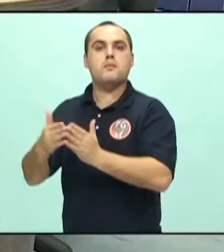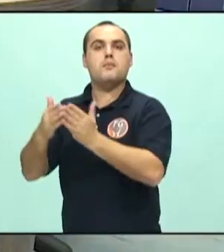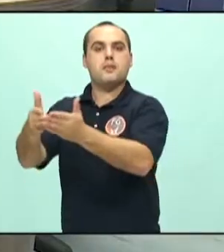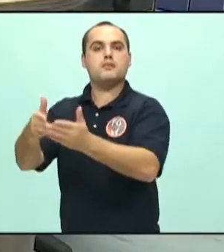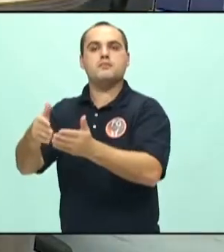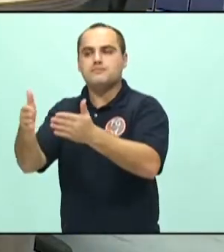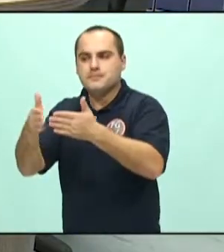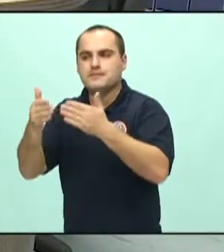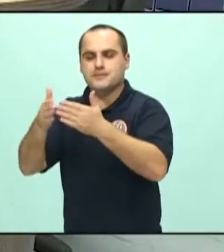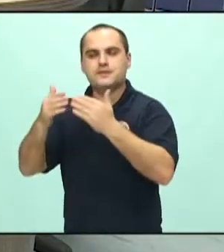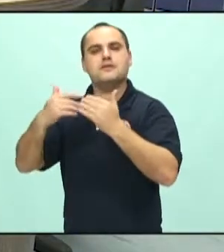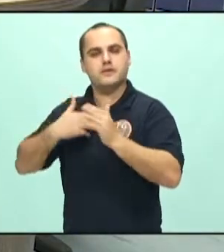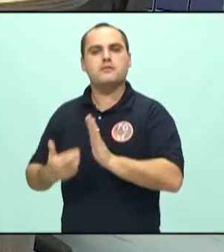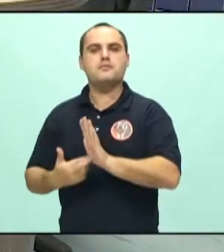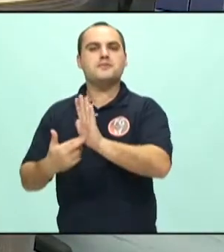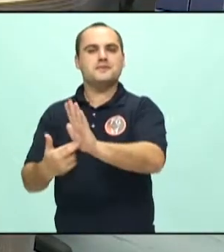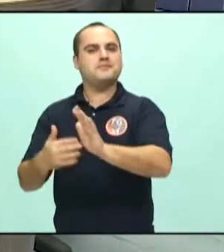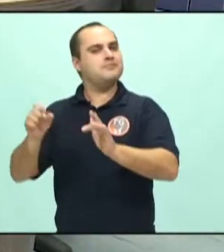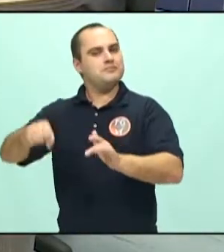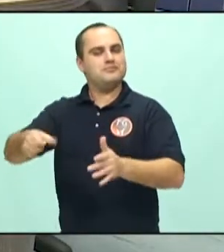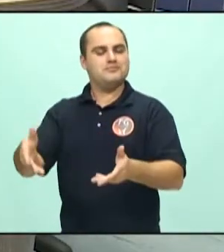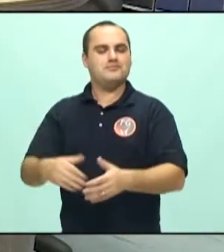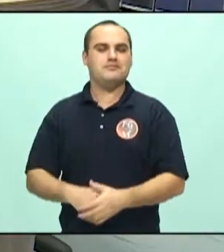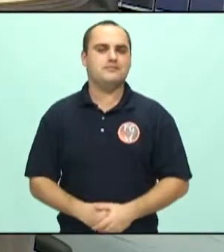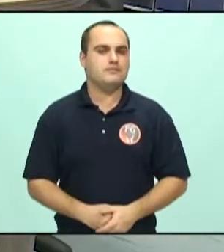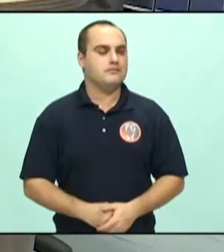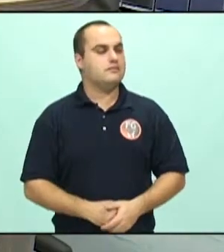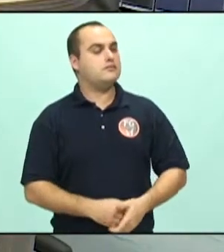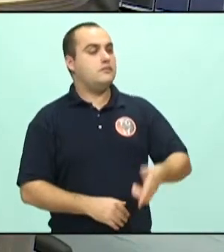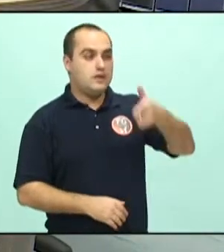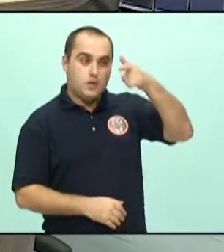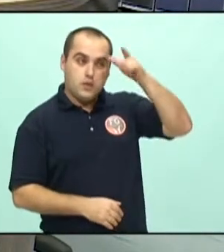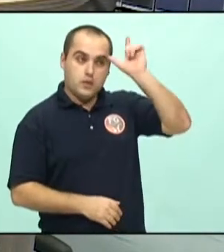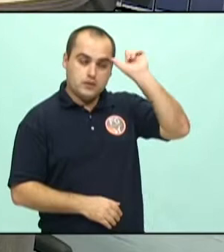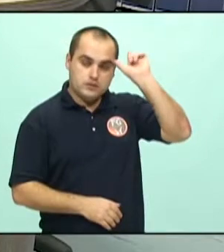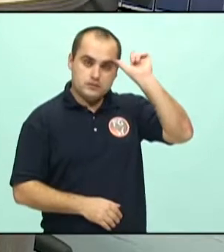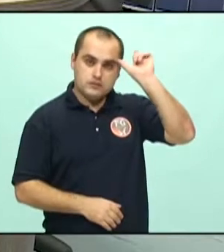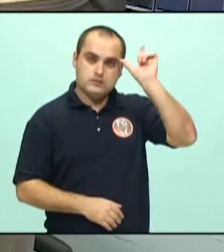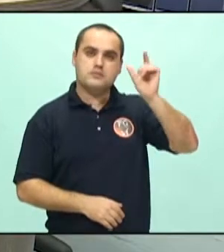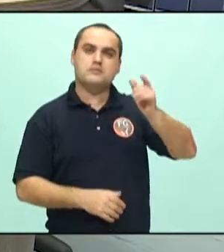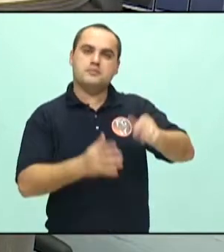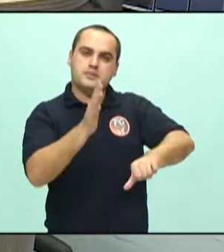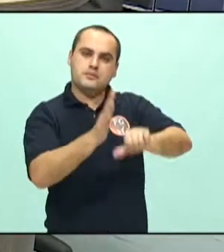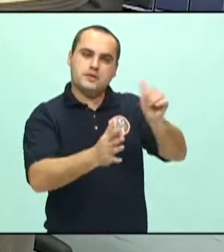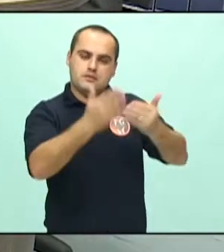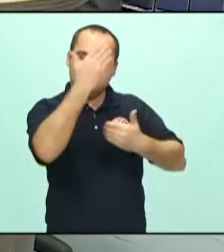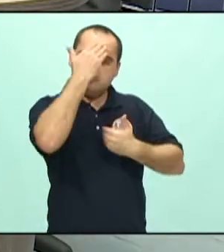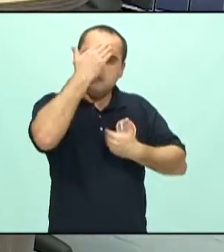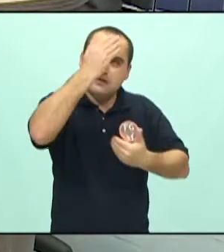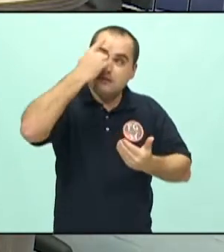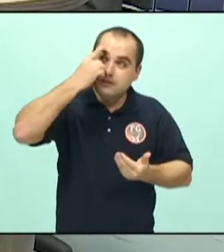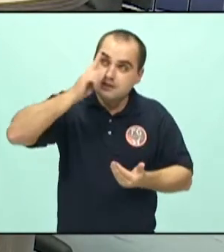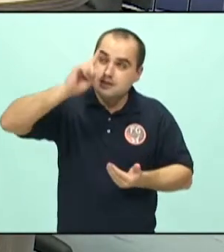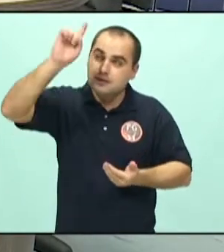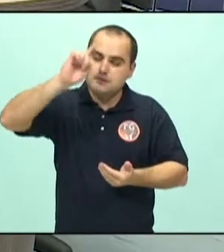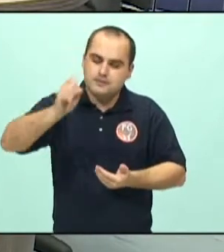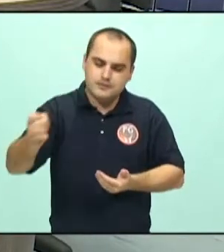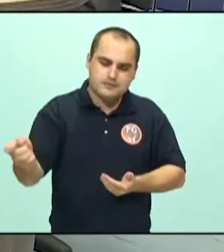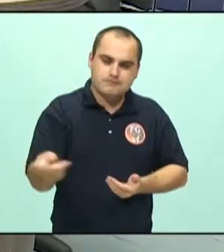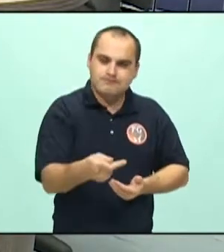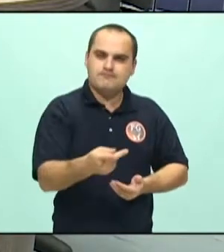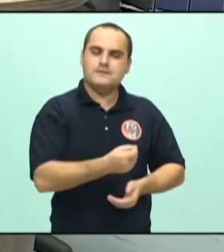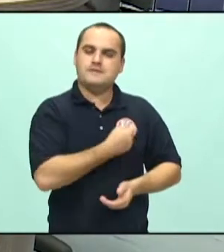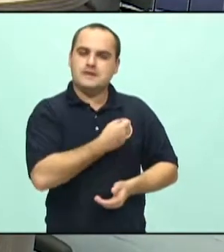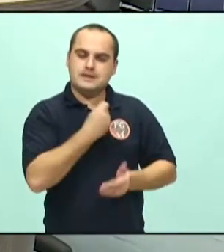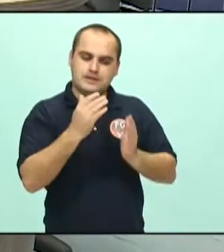Vereadores. Ontem, no encerramento do documentário, eu primeiramente agradeci a Deus pela oportunidade, pelo nosso trabalho, pelo nosso